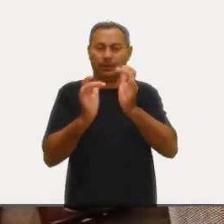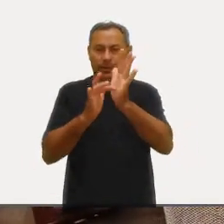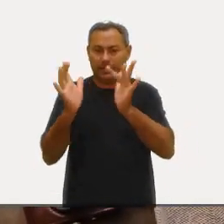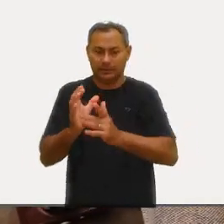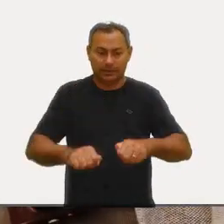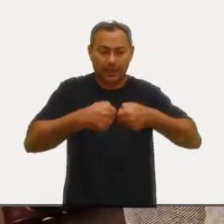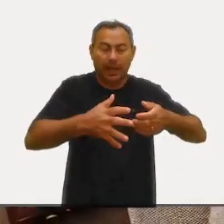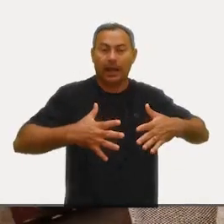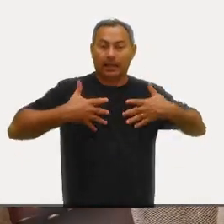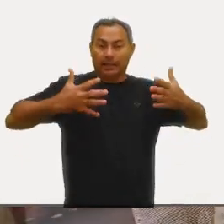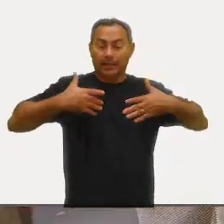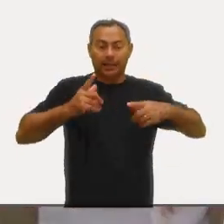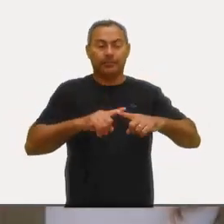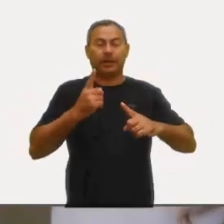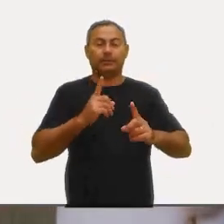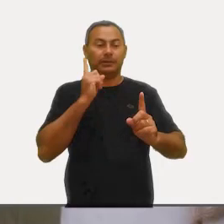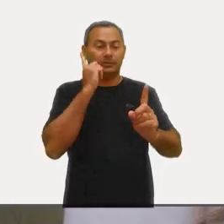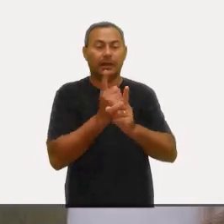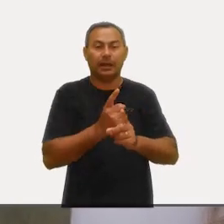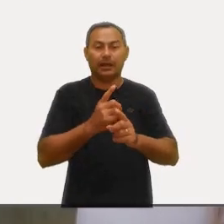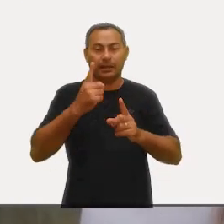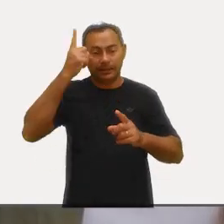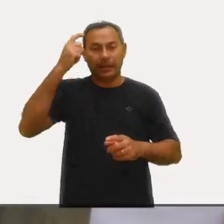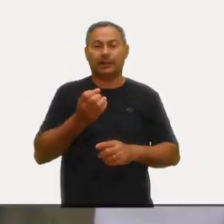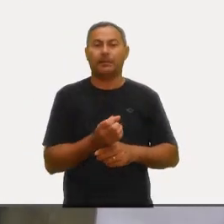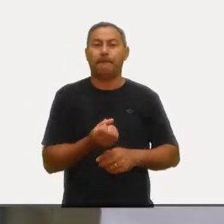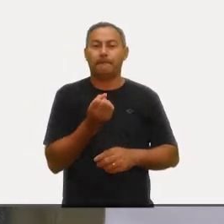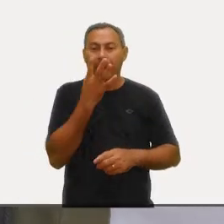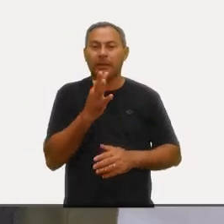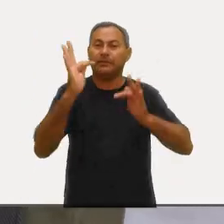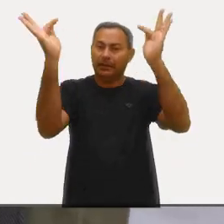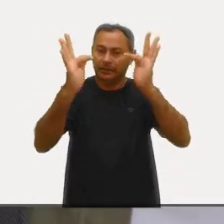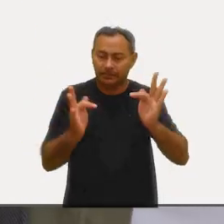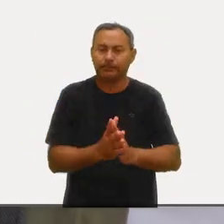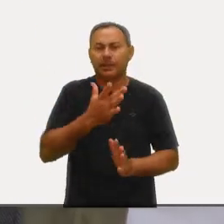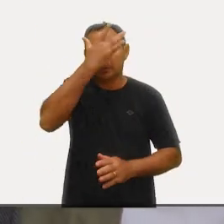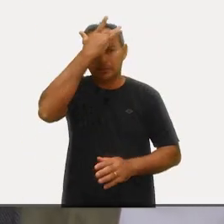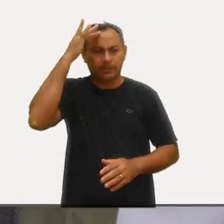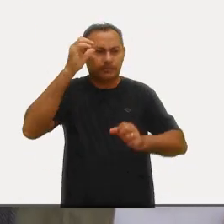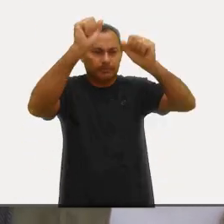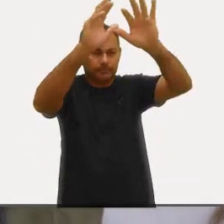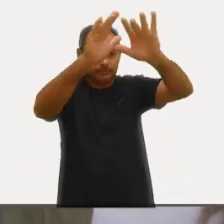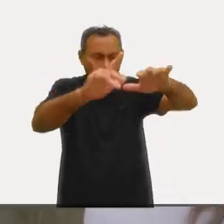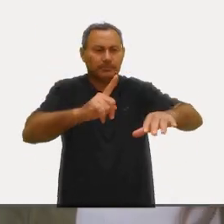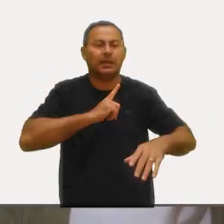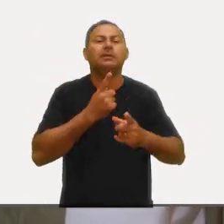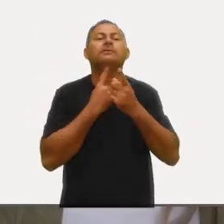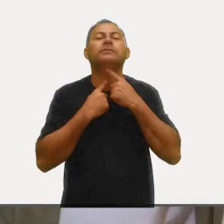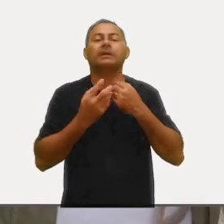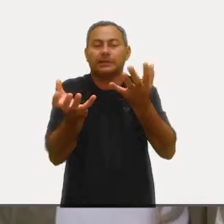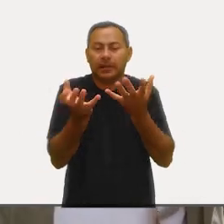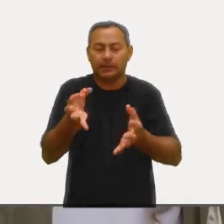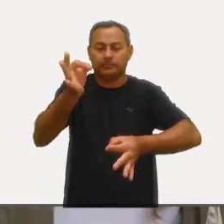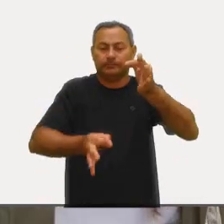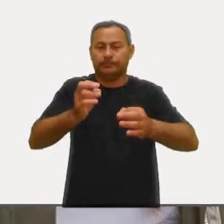com Cristo tem que trazer alegria, mas não encontramos essa ideia nas bem-aventuranças. Os que são abençoados são os que têm fome e